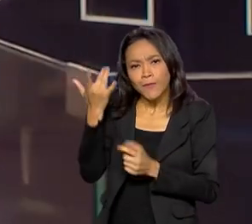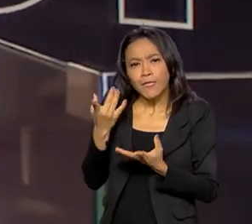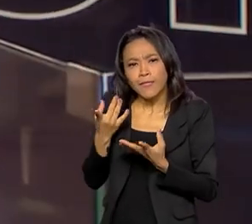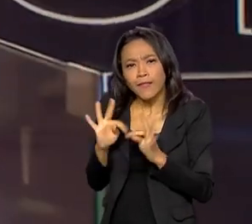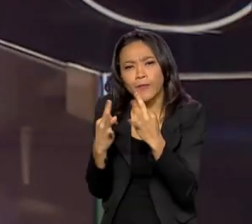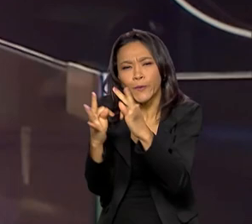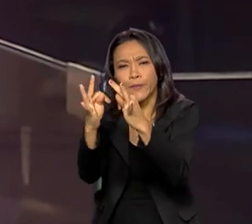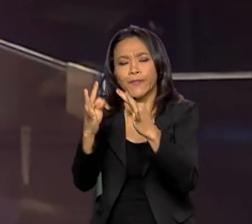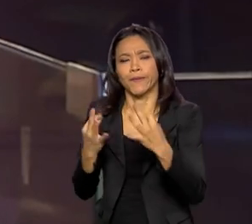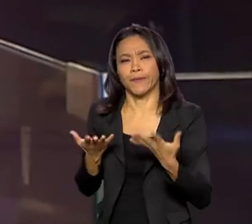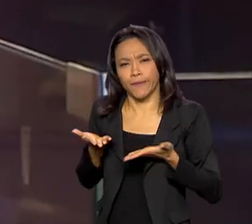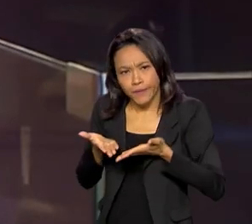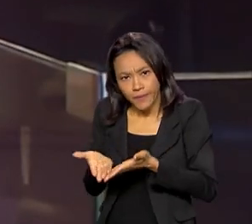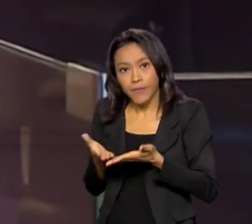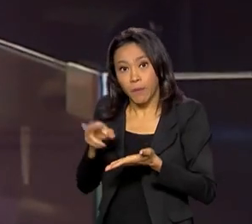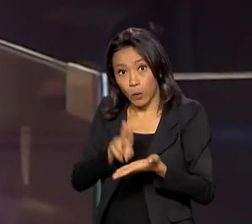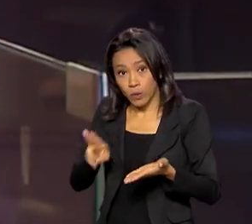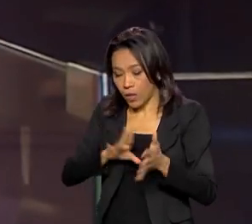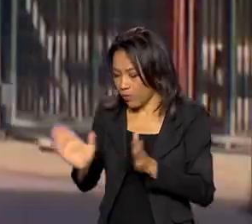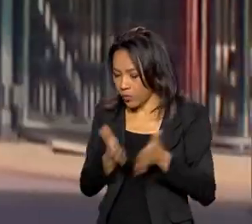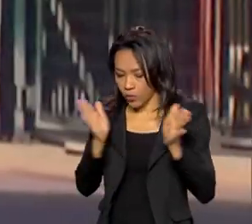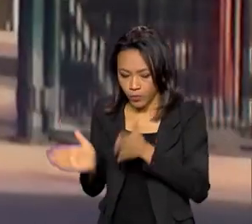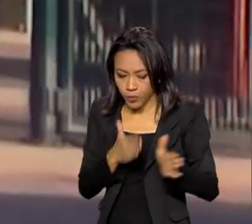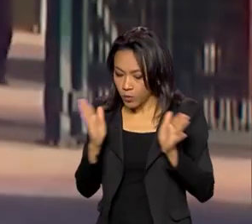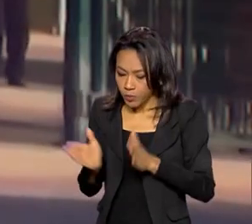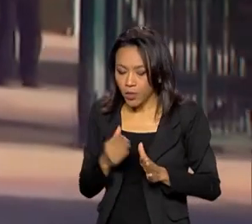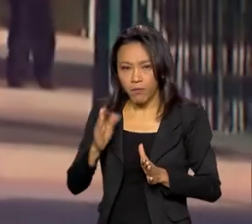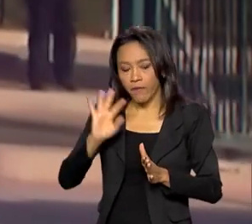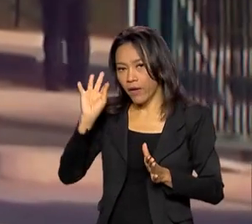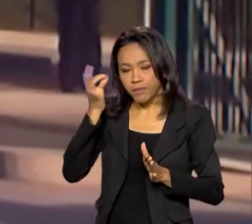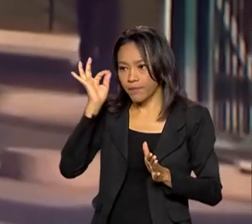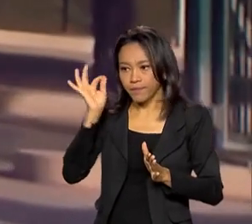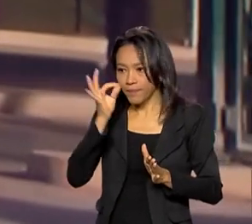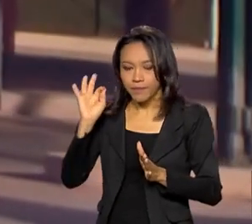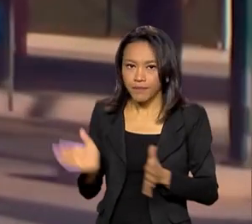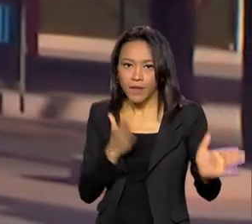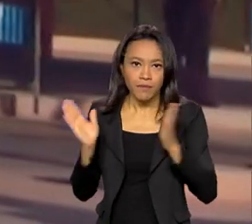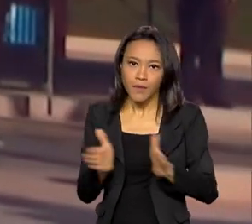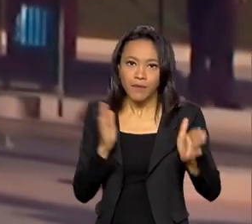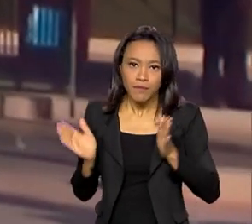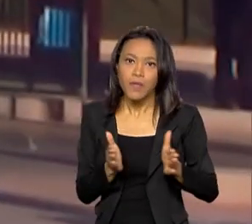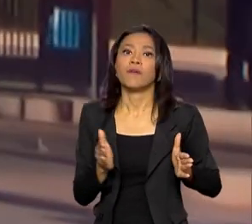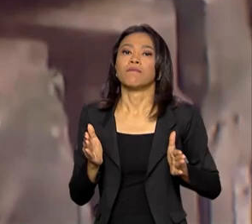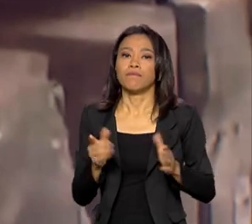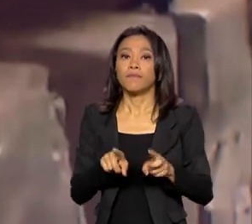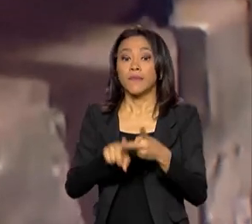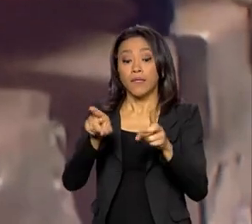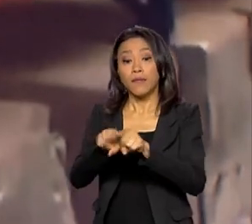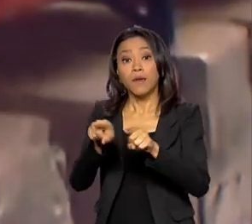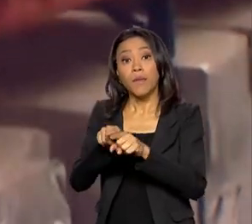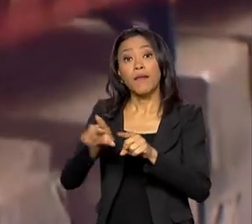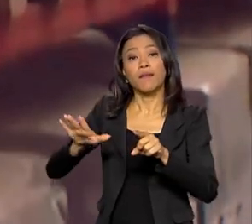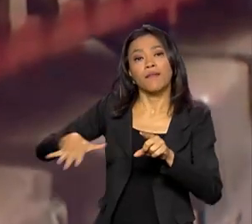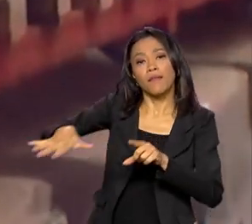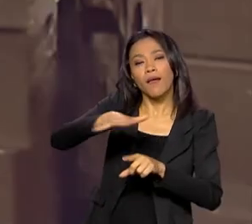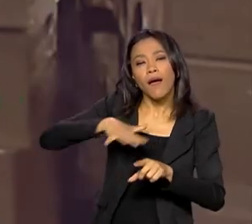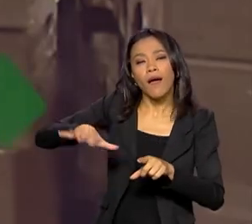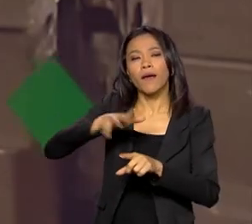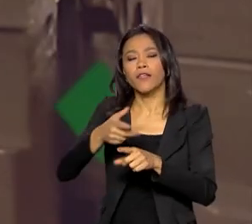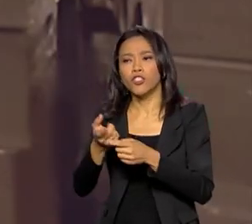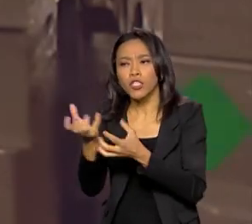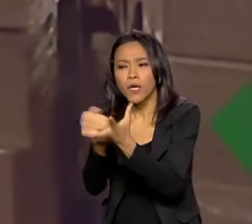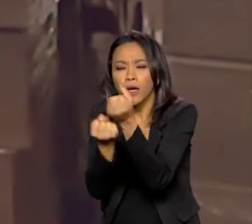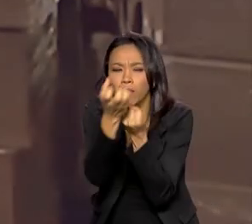de setores operacionais para tornar a empresa mais dinâmica. Atuamos fortemente na área de negócios, na